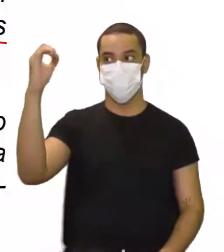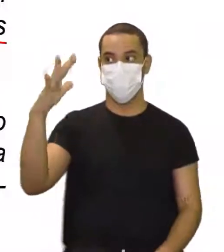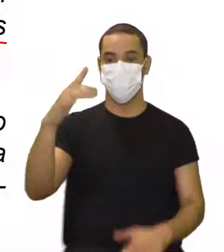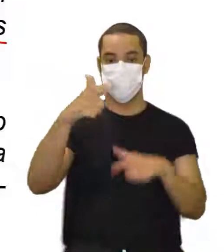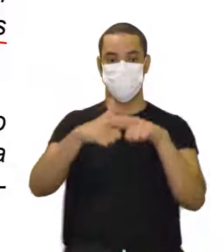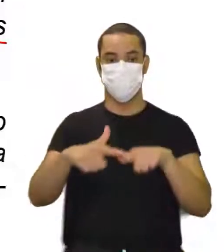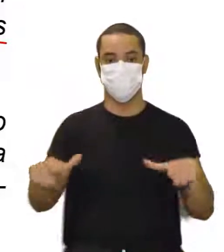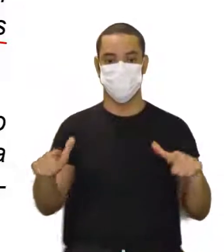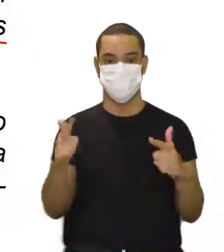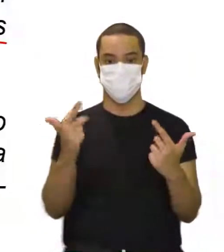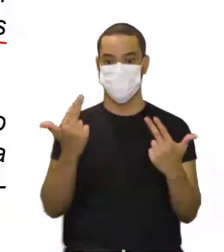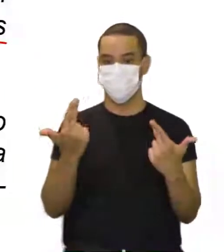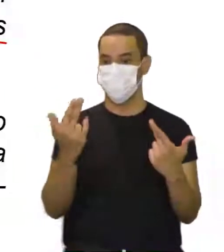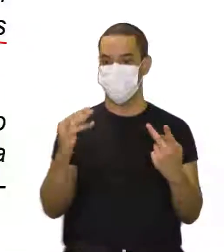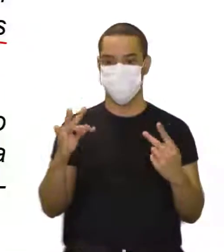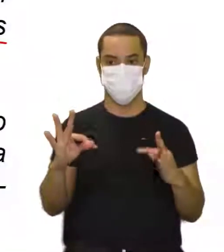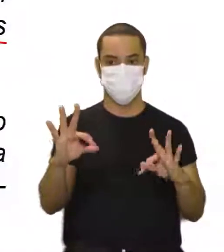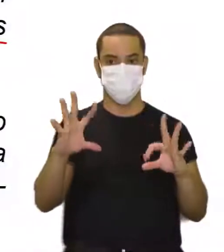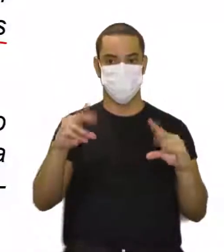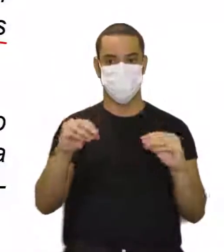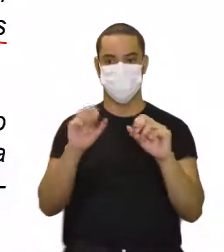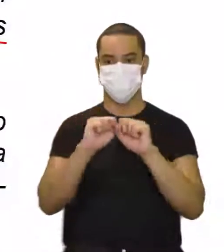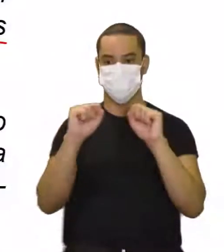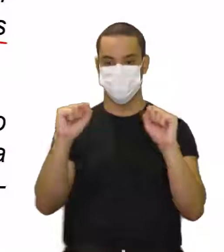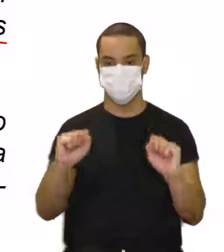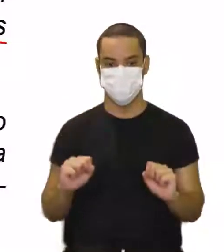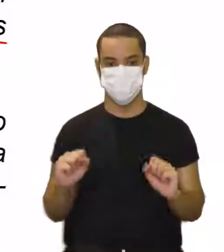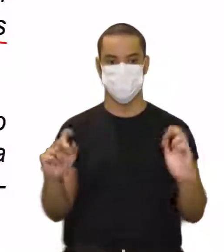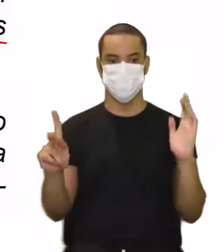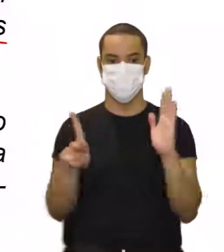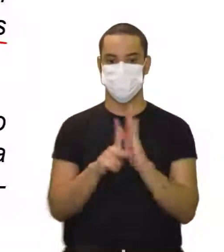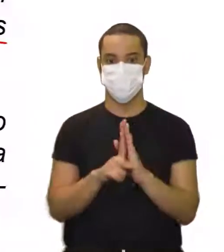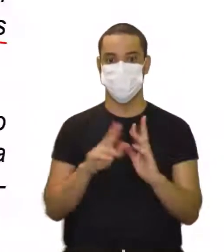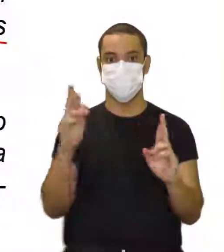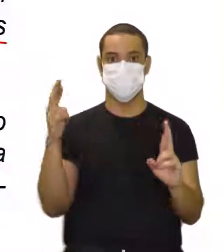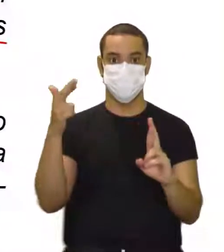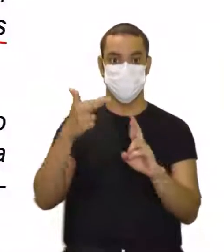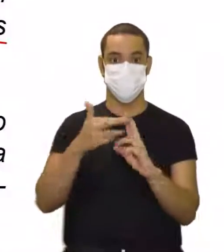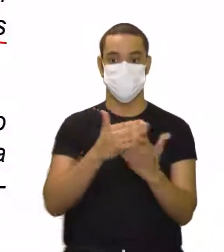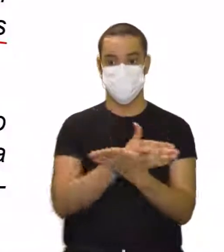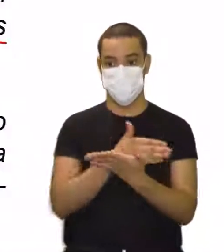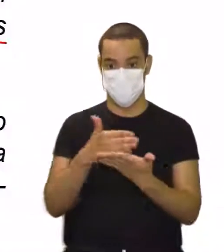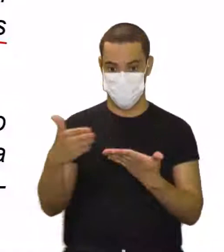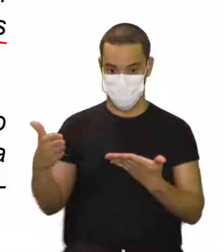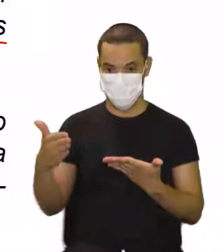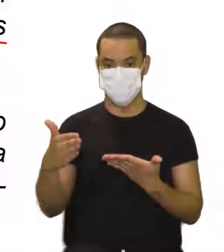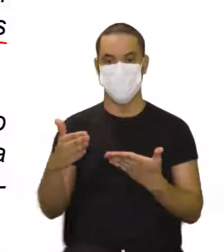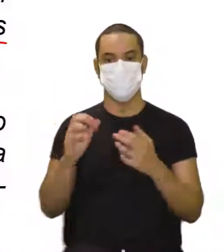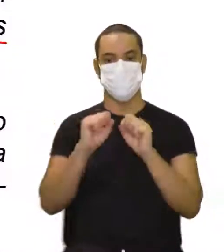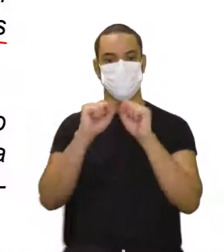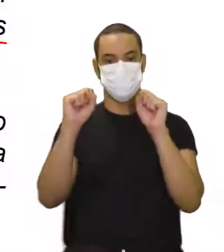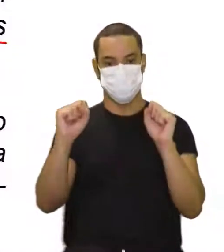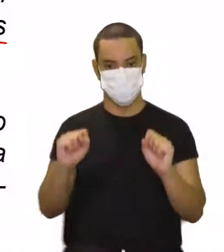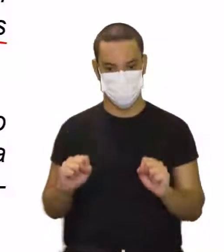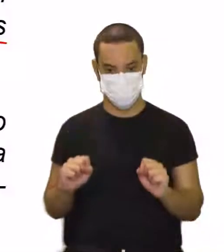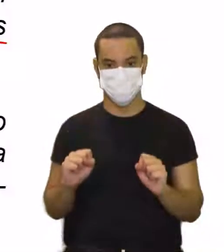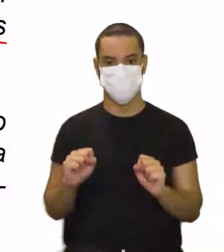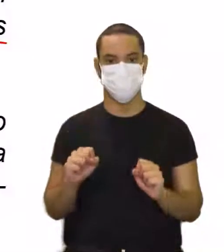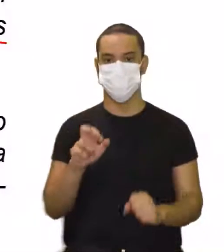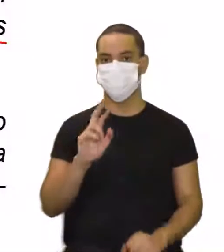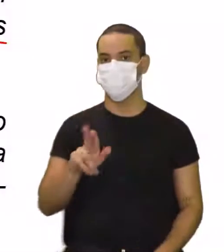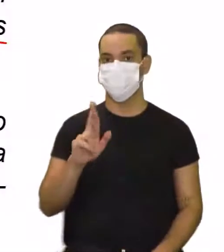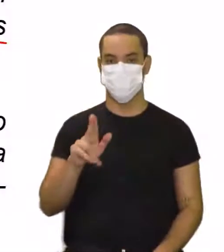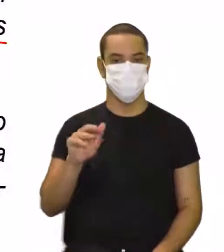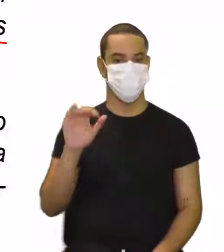a mesma em todos os sistemas de referenciais iniciais, sistemas de referência não